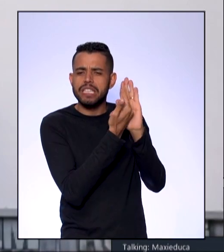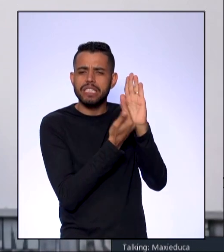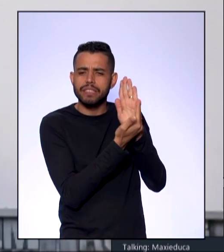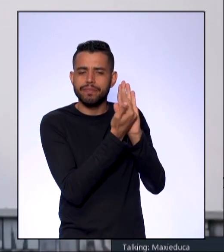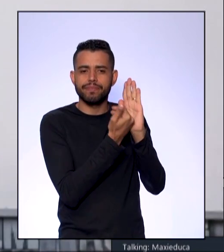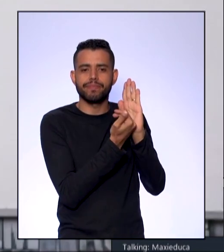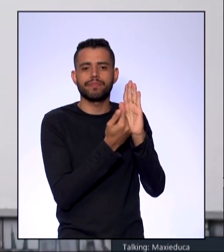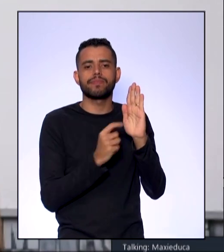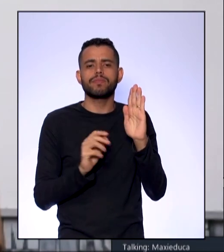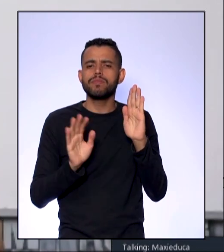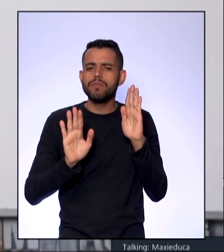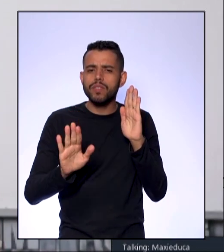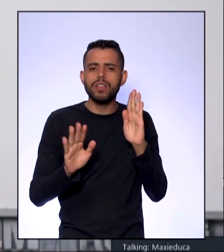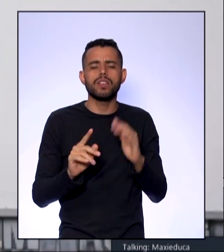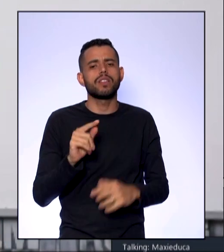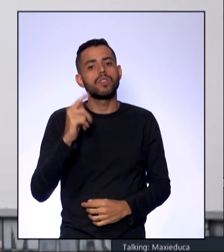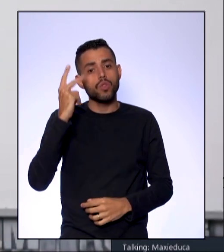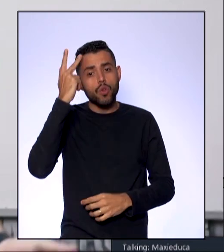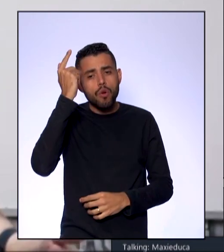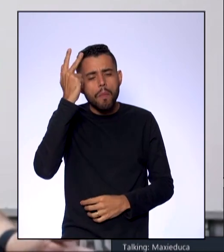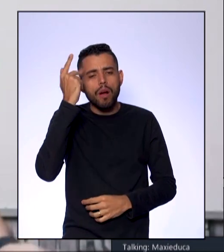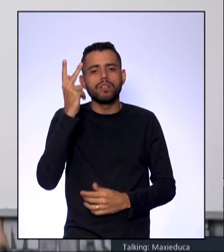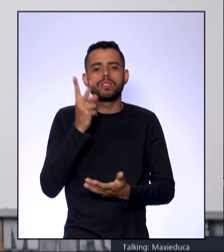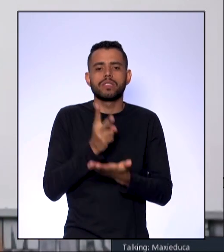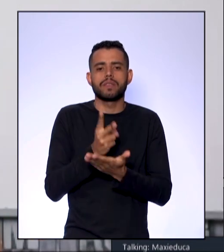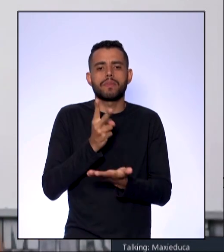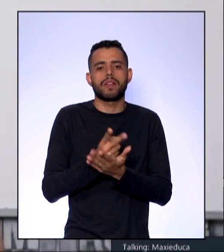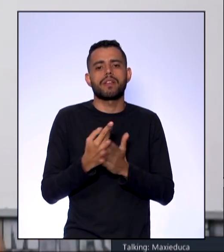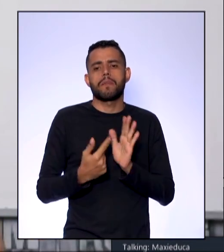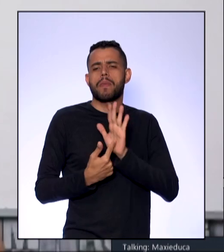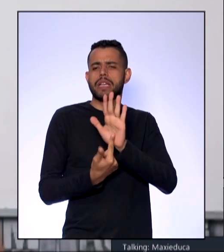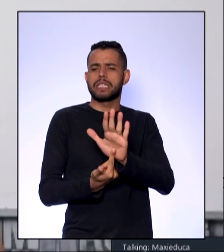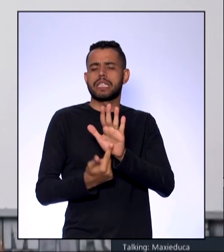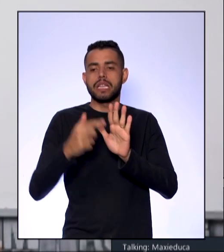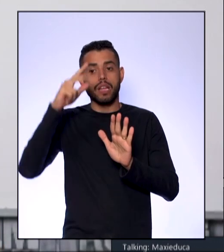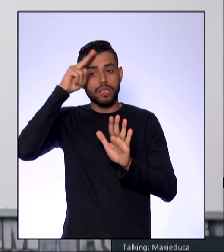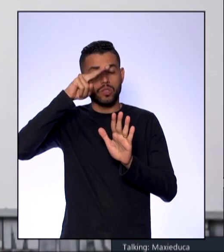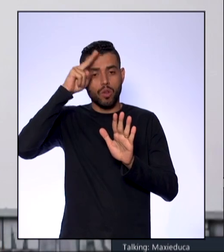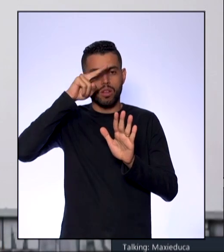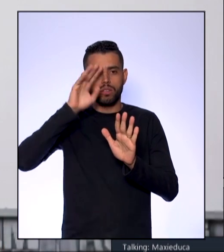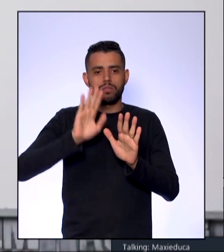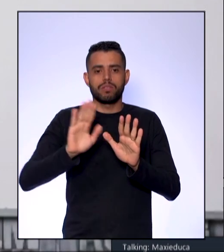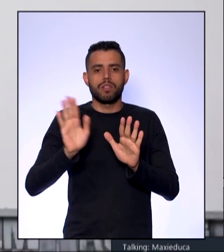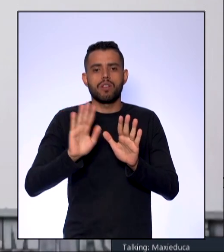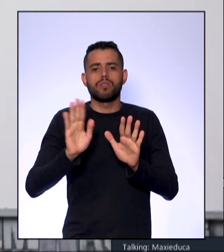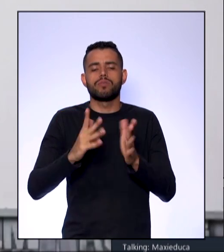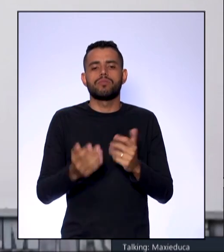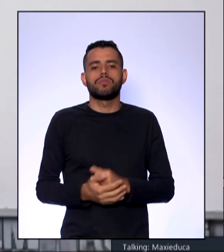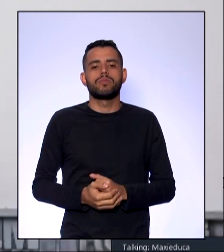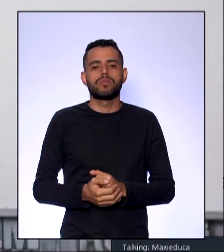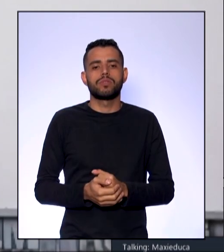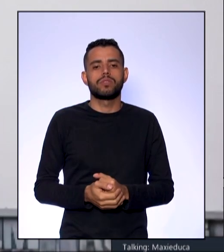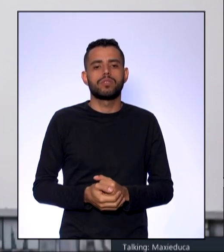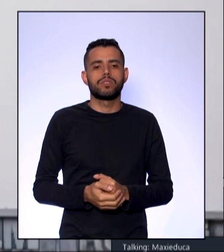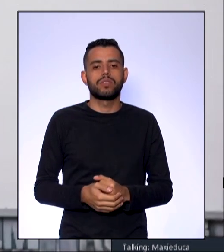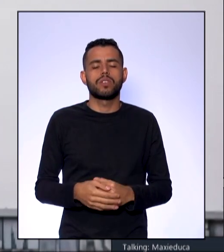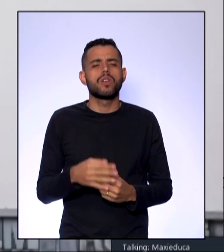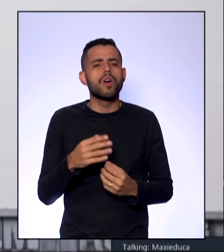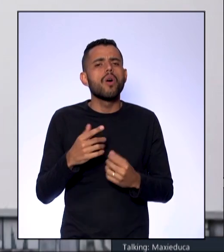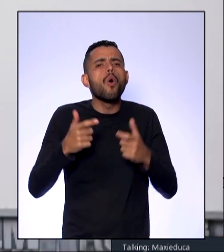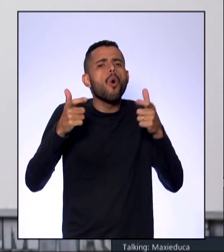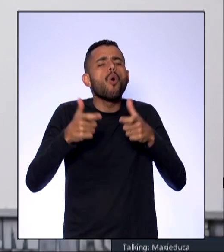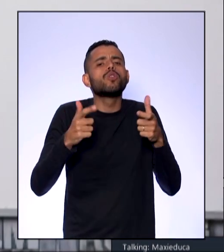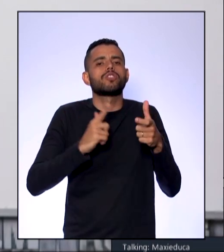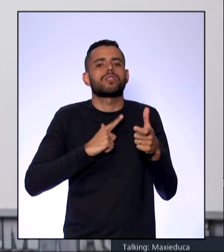arte rupestre não é comum aparecer assim na história. Ela aparece na onde? Guerreiro, ela